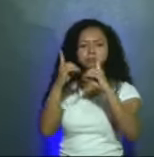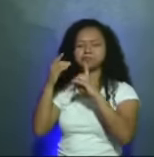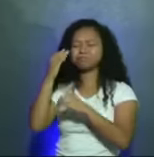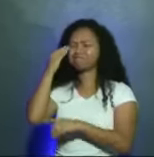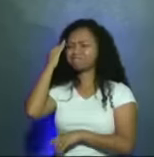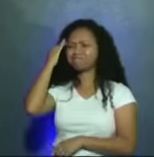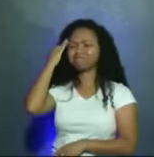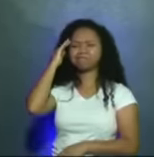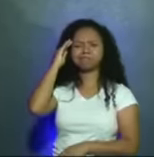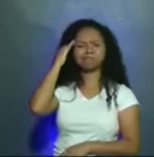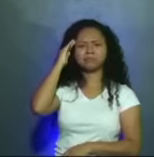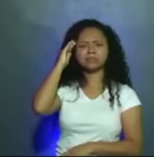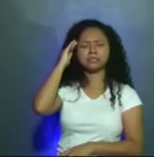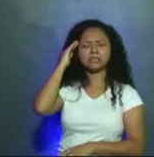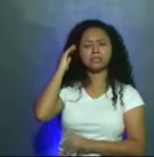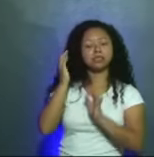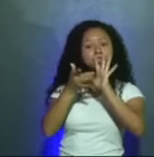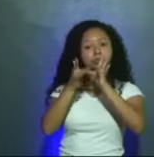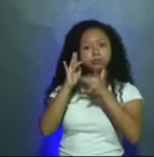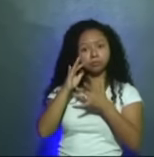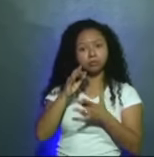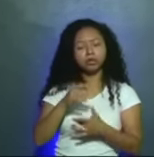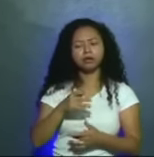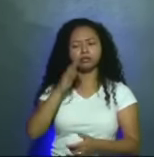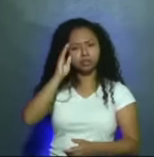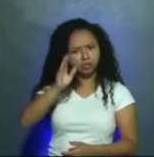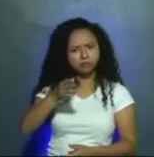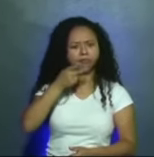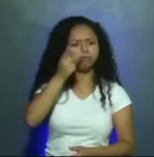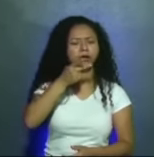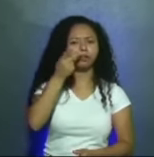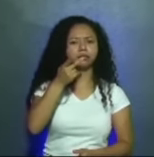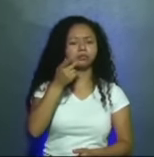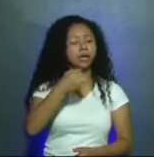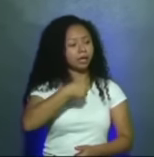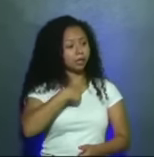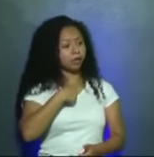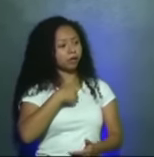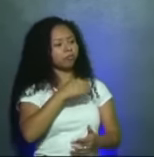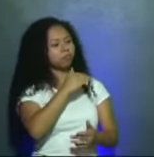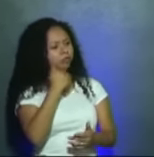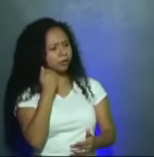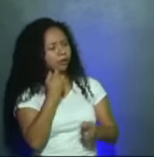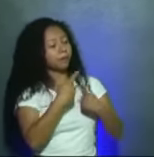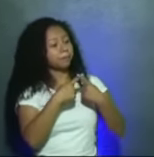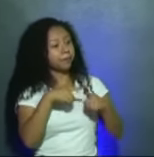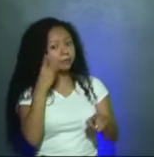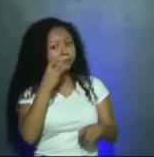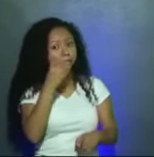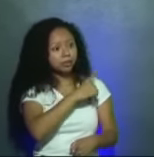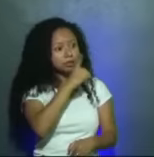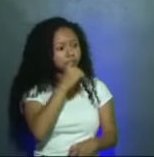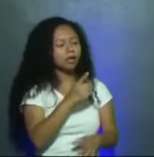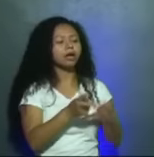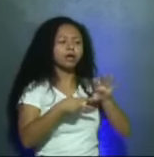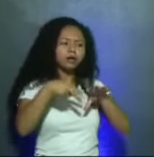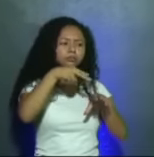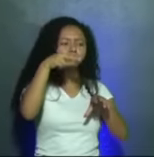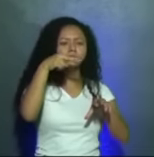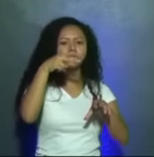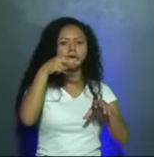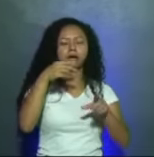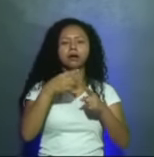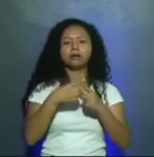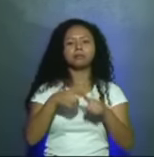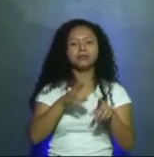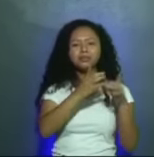tudo. Jesus tinha dito para eles, sim, eu vou morrer, mas eu vou ressuscitar, mas eles não estavam entendendo, eles não estavam